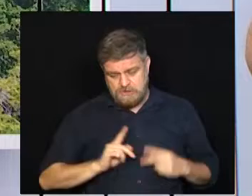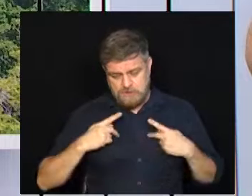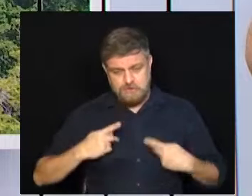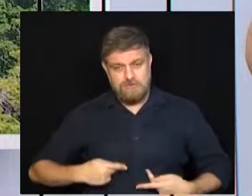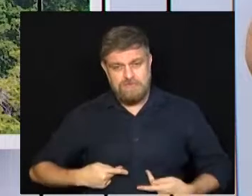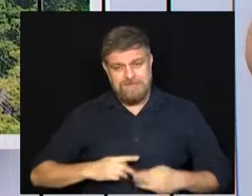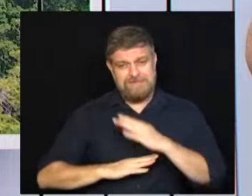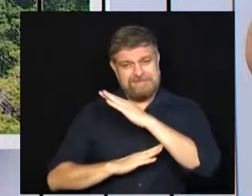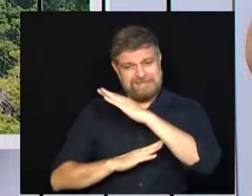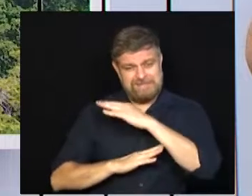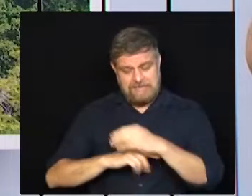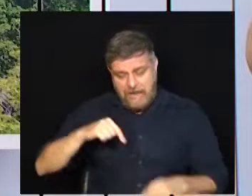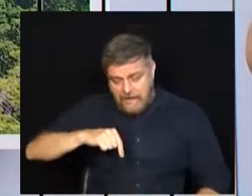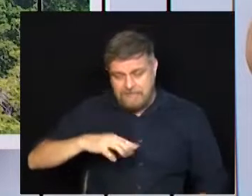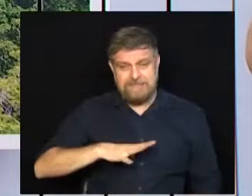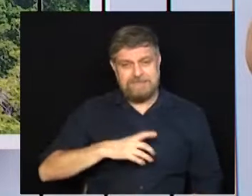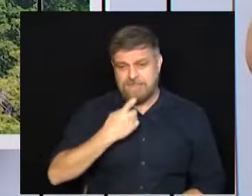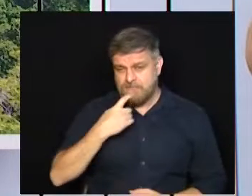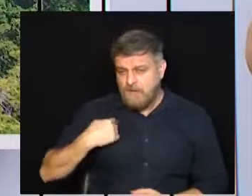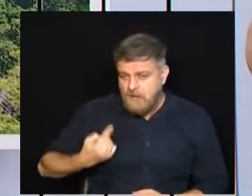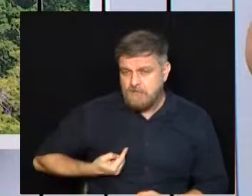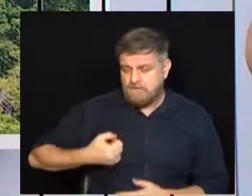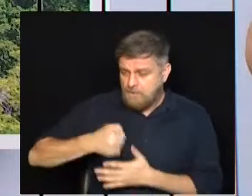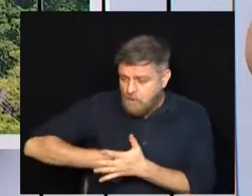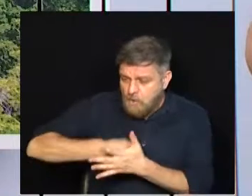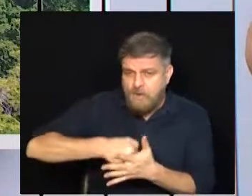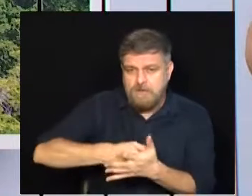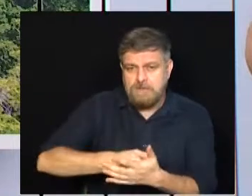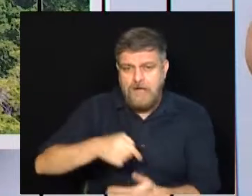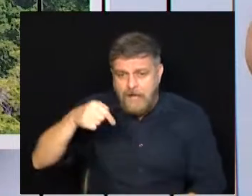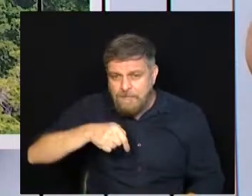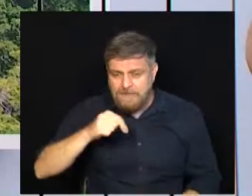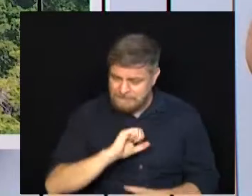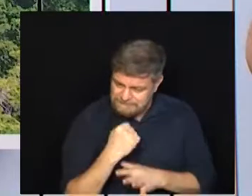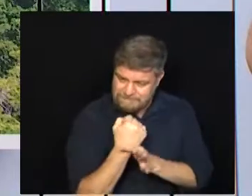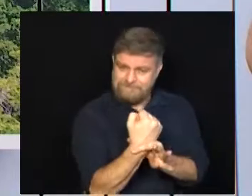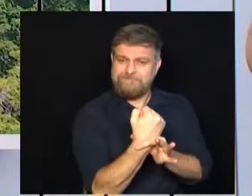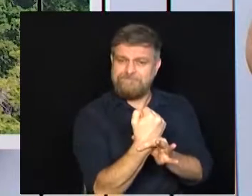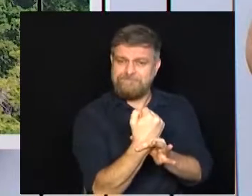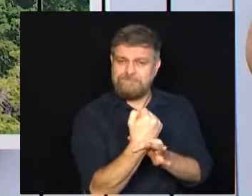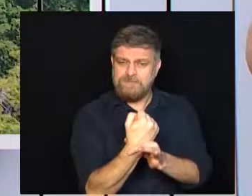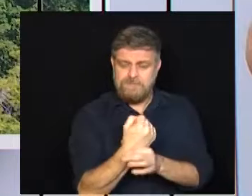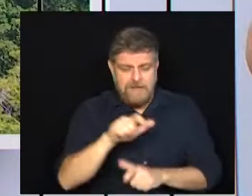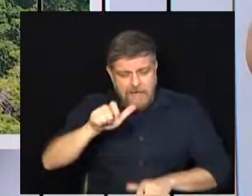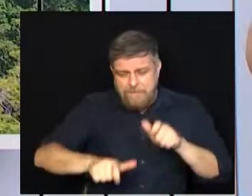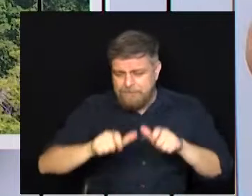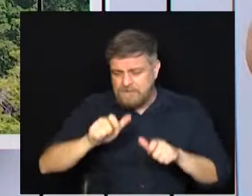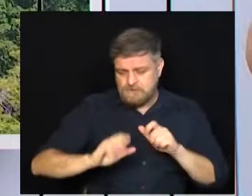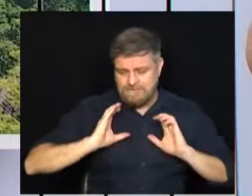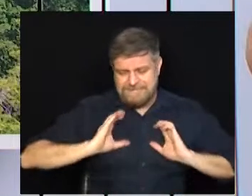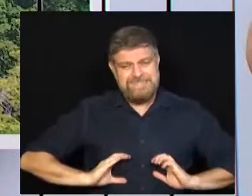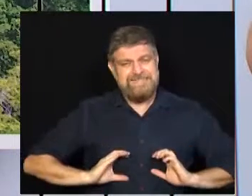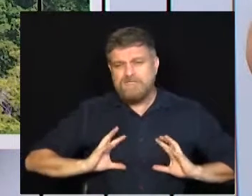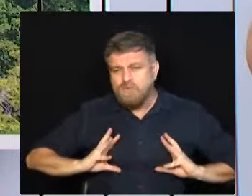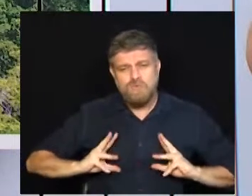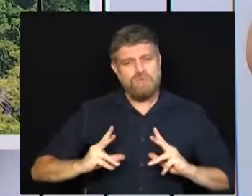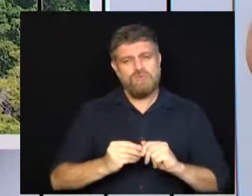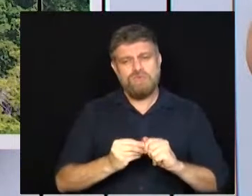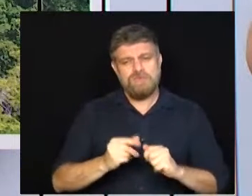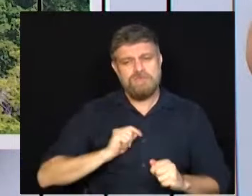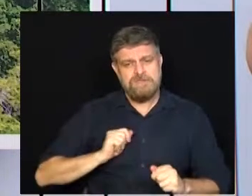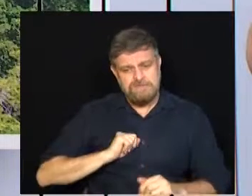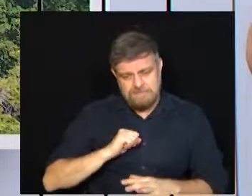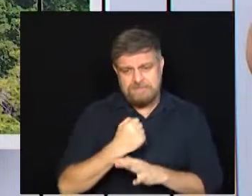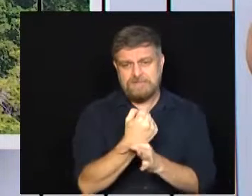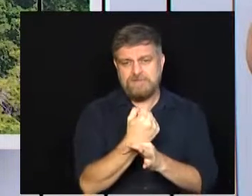isso, para que a gente consiga garantir que esses direitos que são assegurados a todo e qualquer cidadão ou cidadã seja garantido também